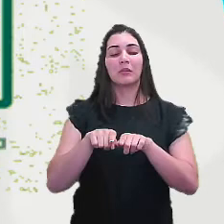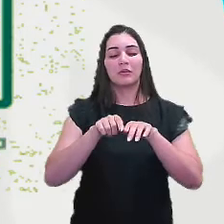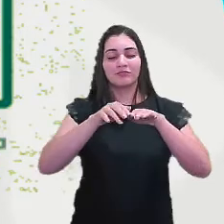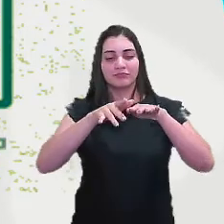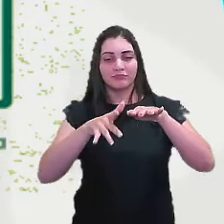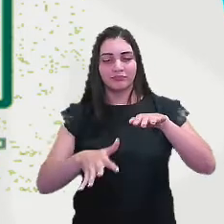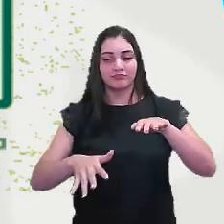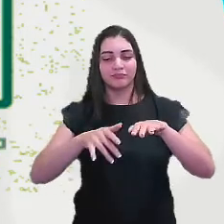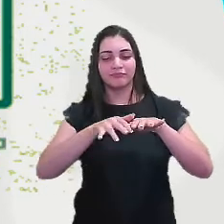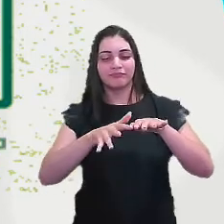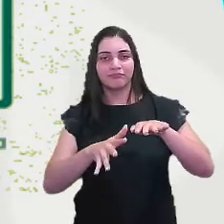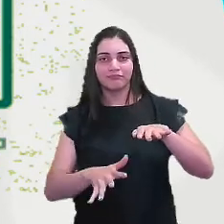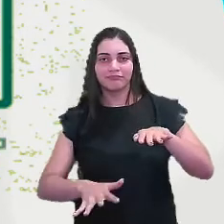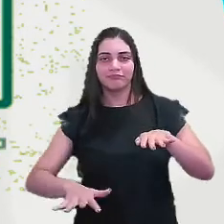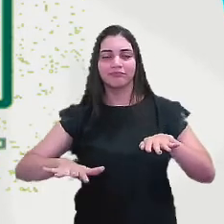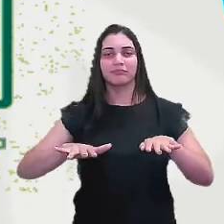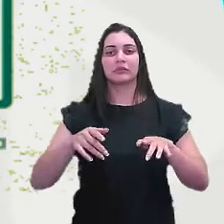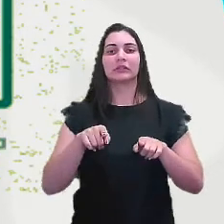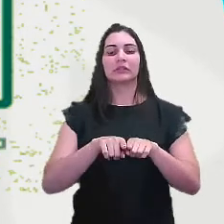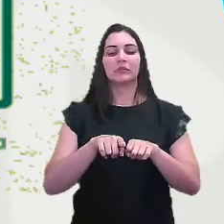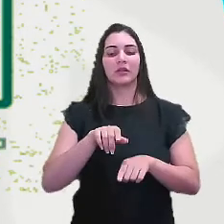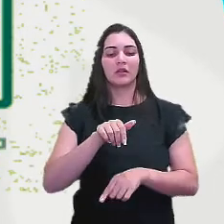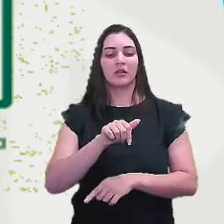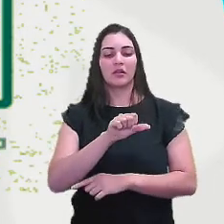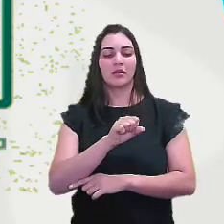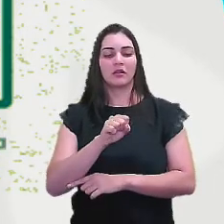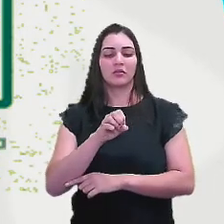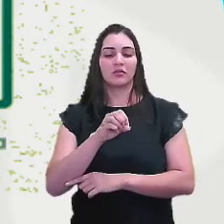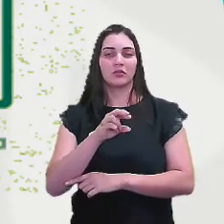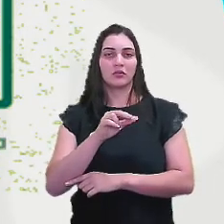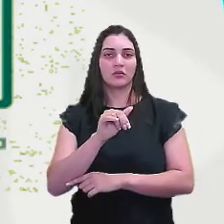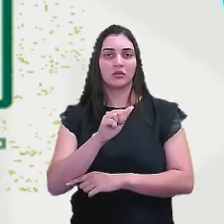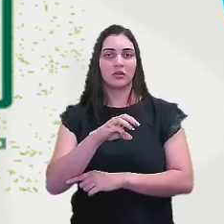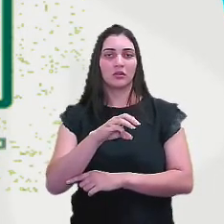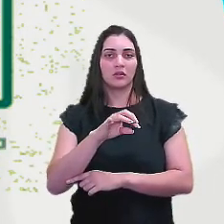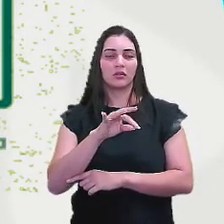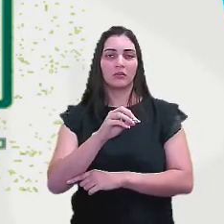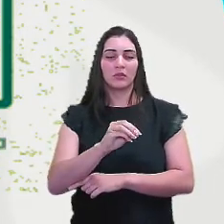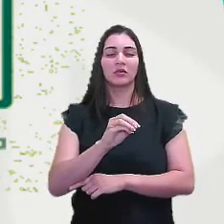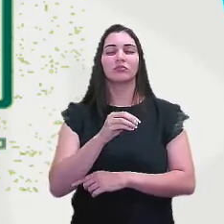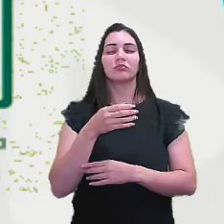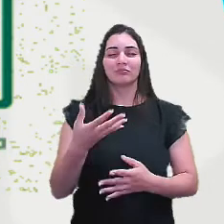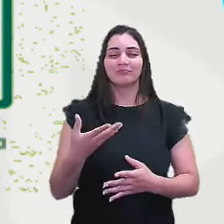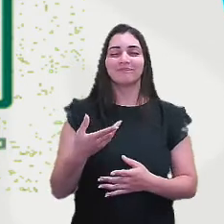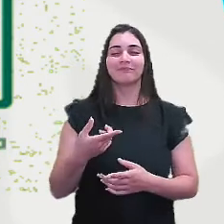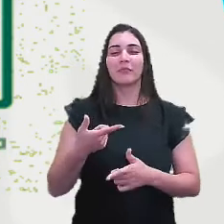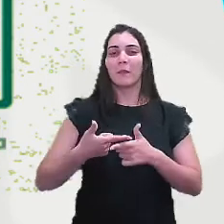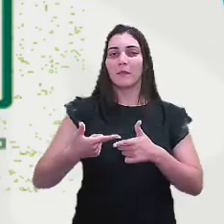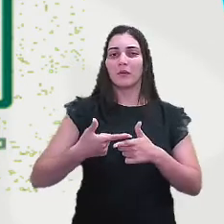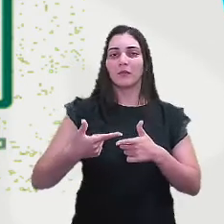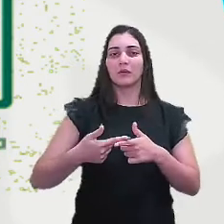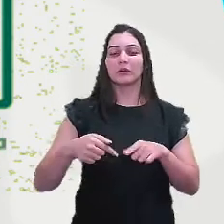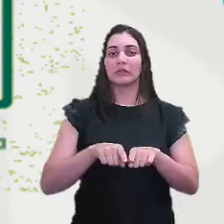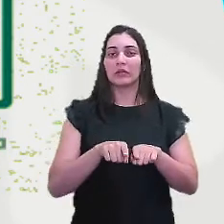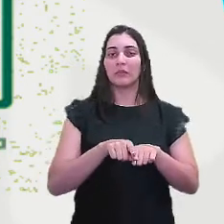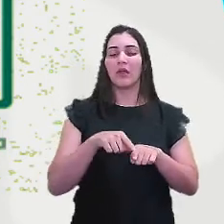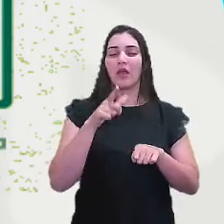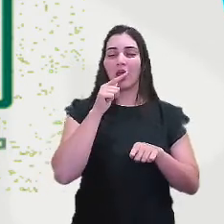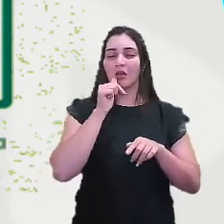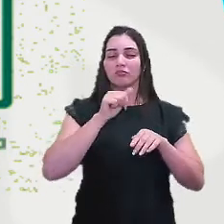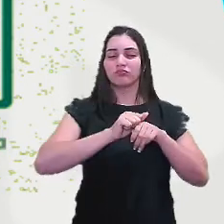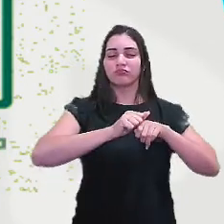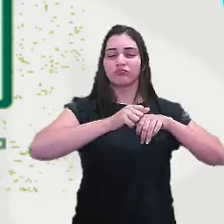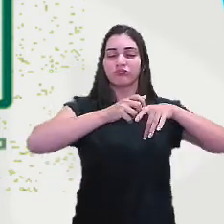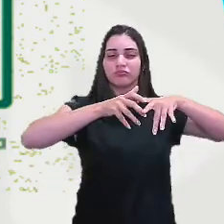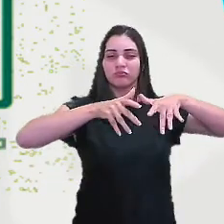de encostas, assoreamento de mananciais, veja o quanto é impactante. Enchentes, porque eu não preciso lembrar